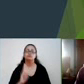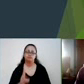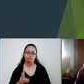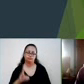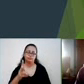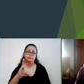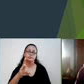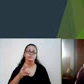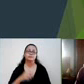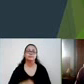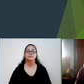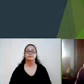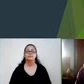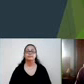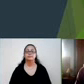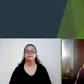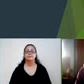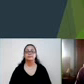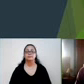e assim por diante.